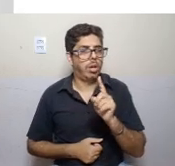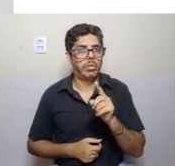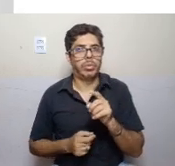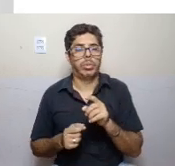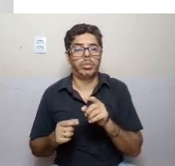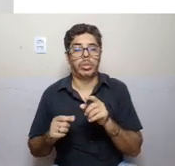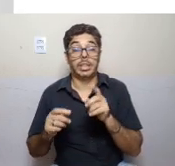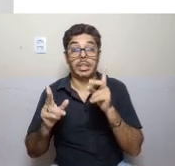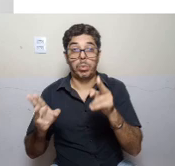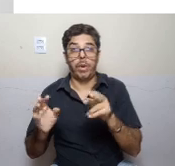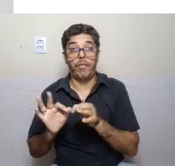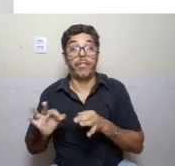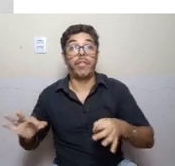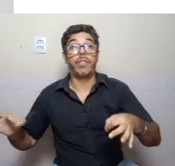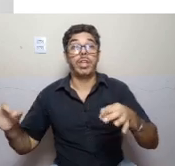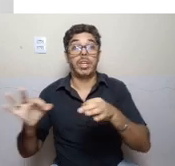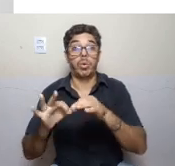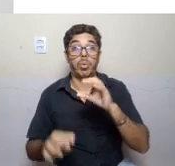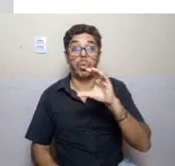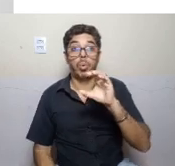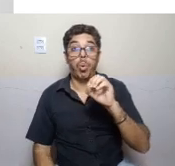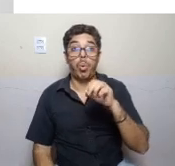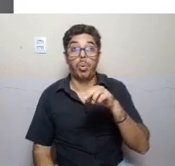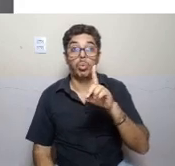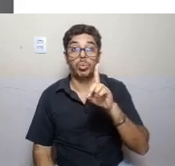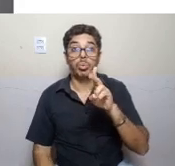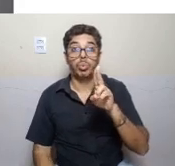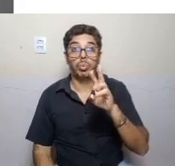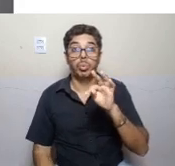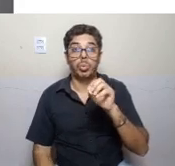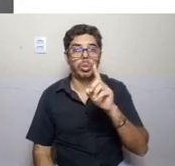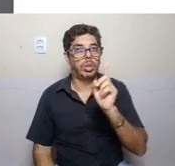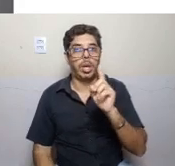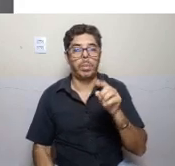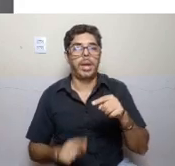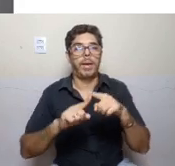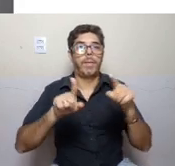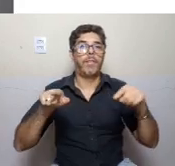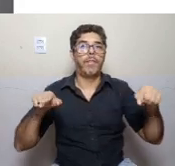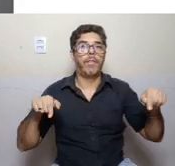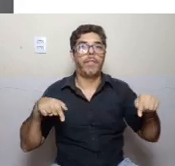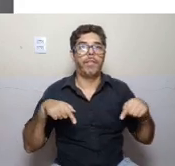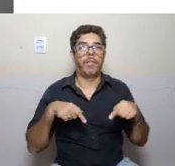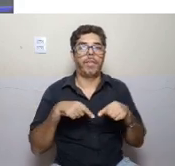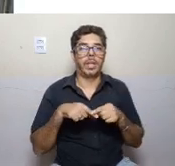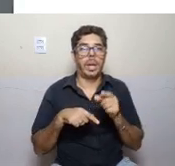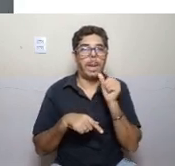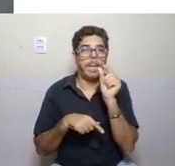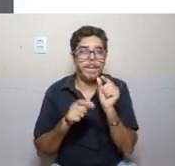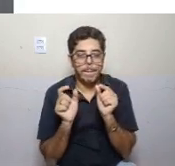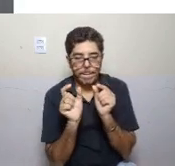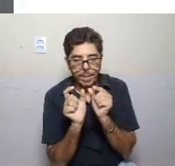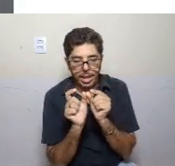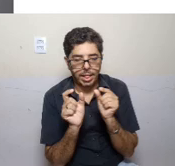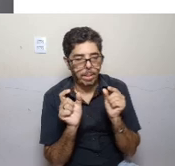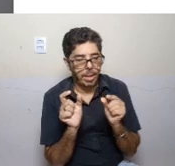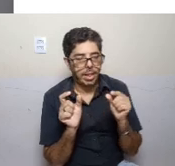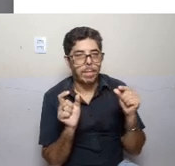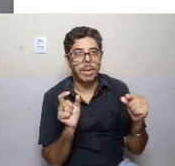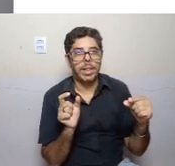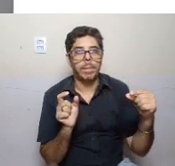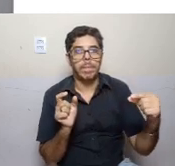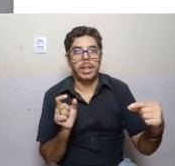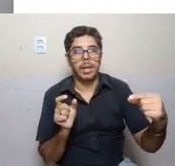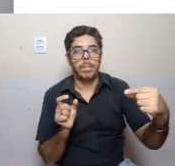o confunda com fios ou circuitos condutores. A curva amperiana pode ser vista como um grande número de segmentos muito